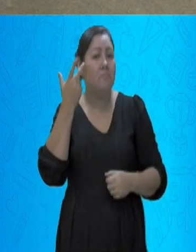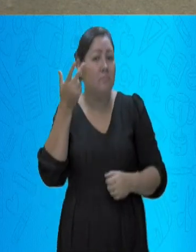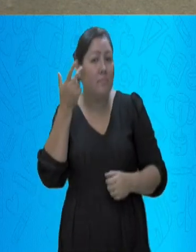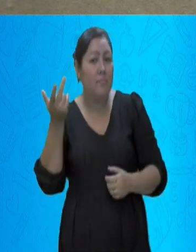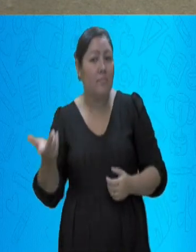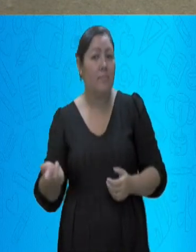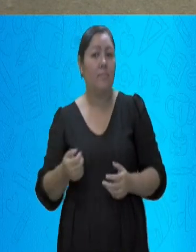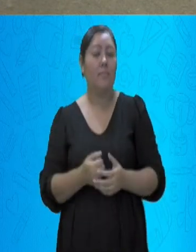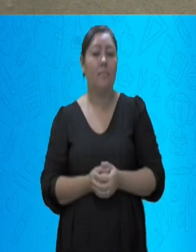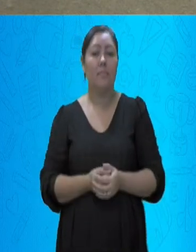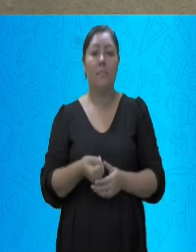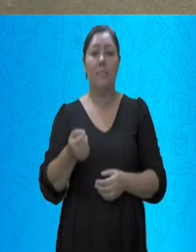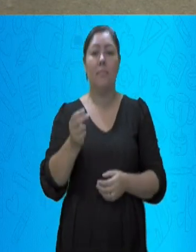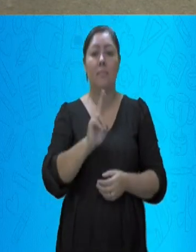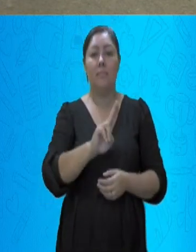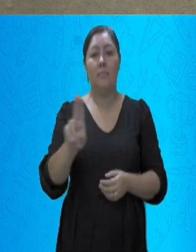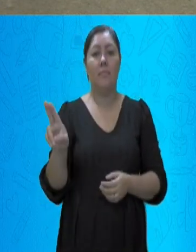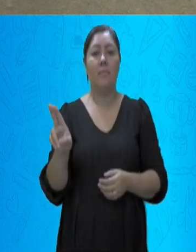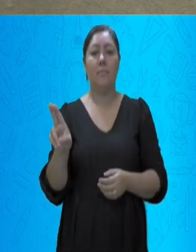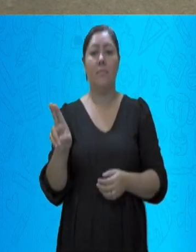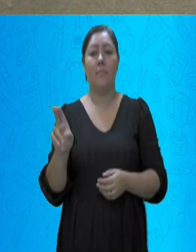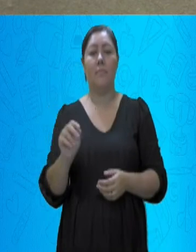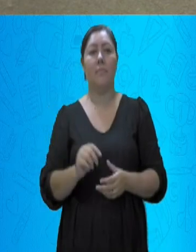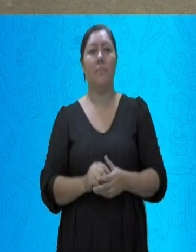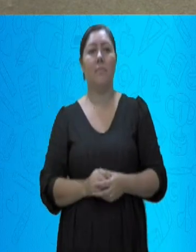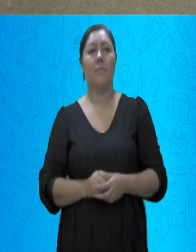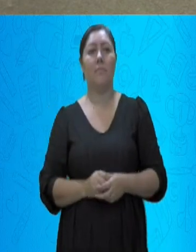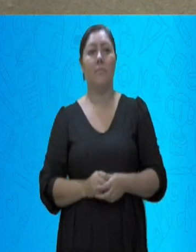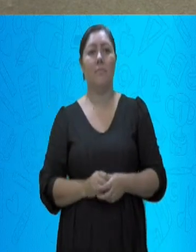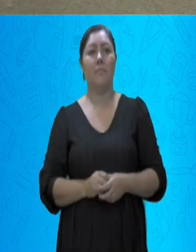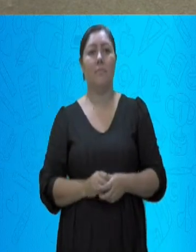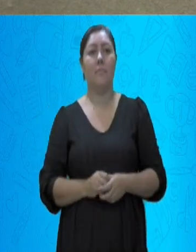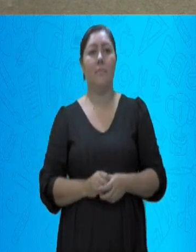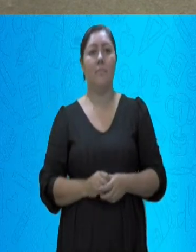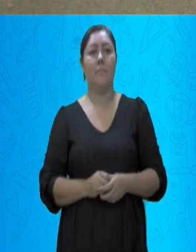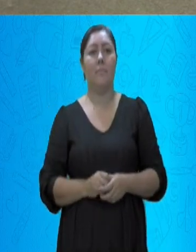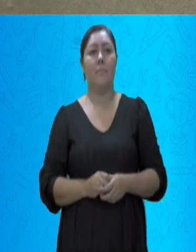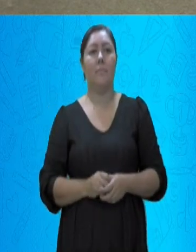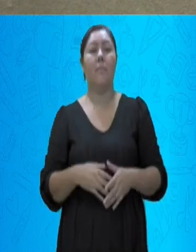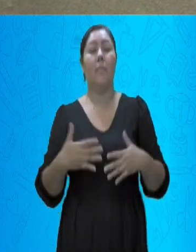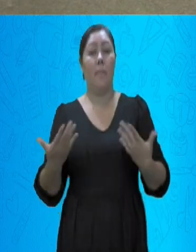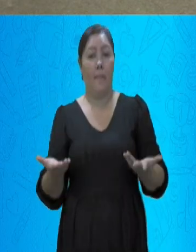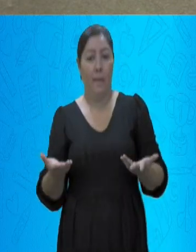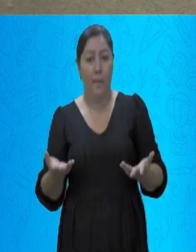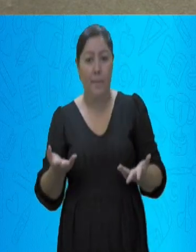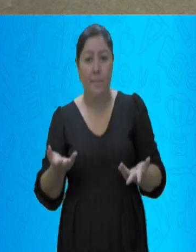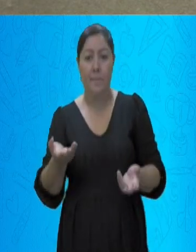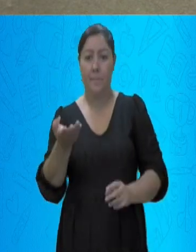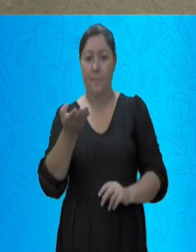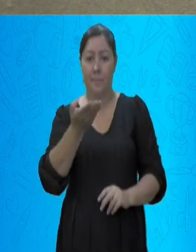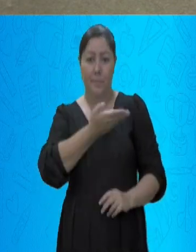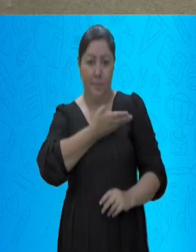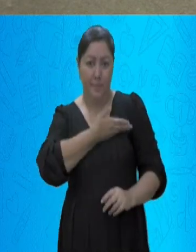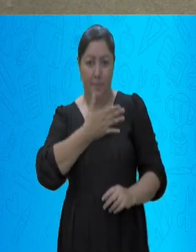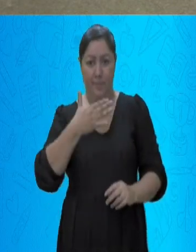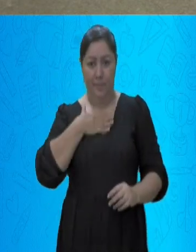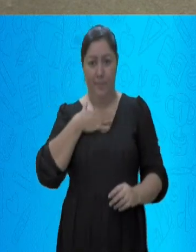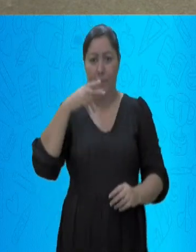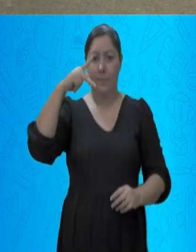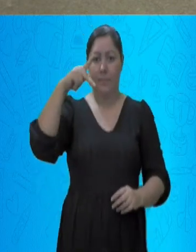televisão ou que a gente fez alguma situação, é um programa. Agora já, meu amigo